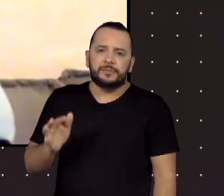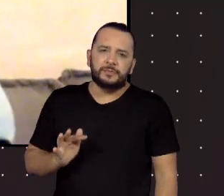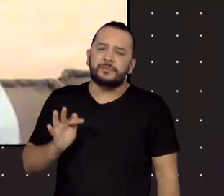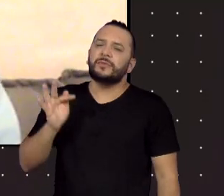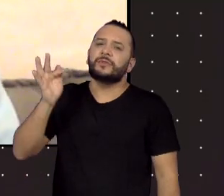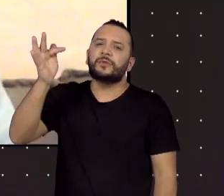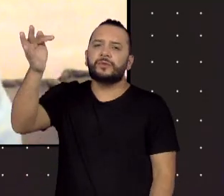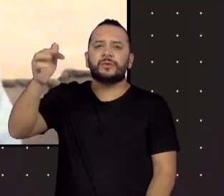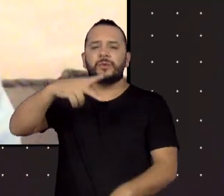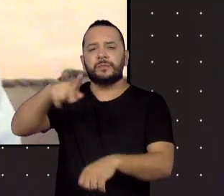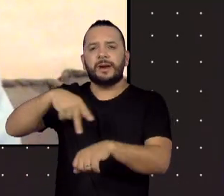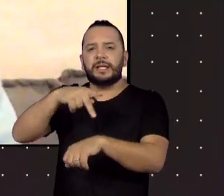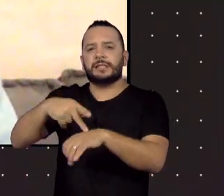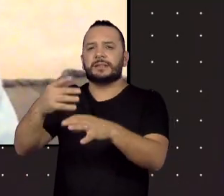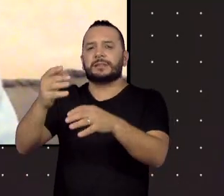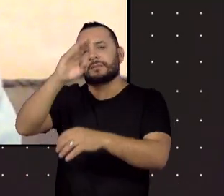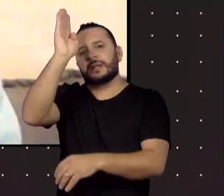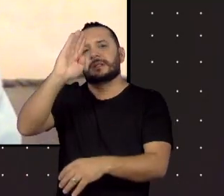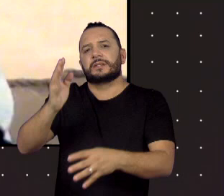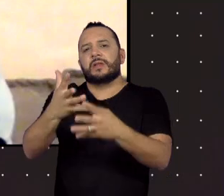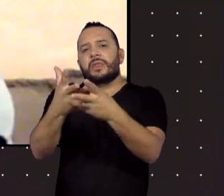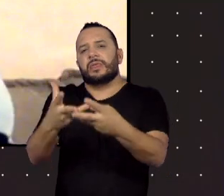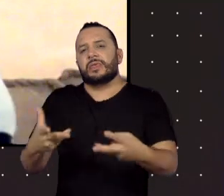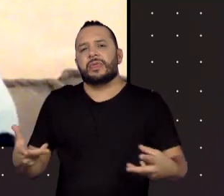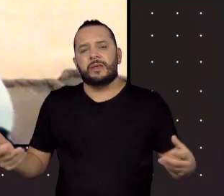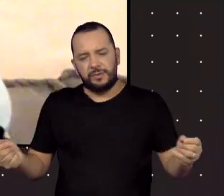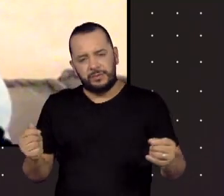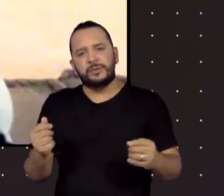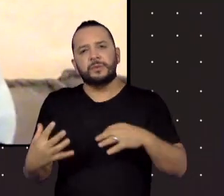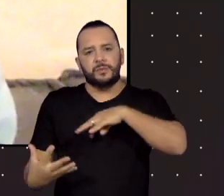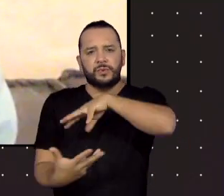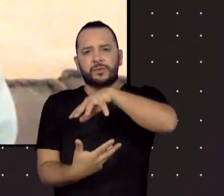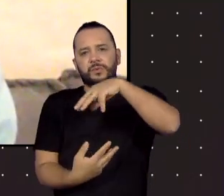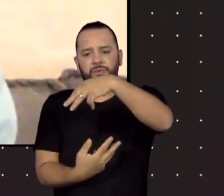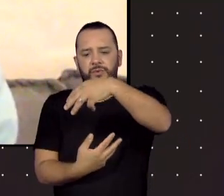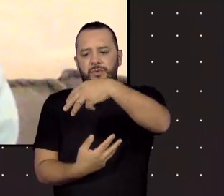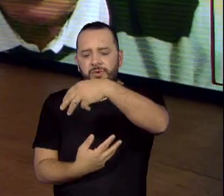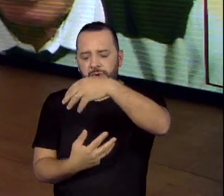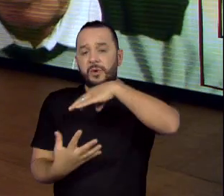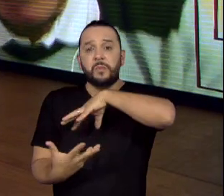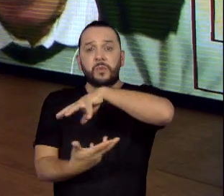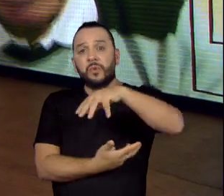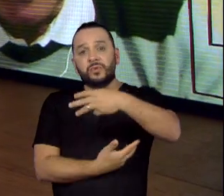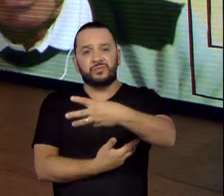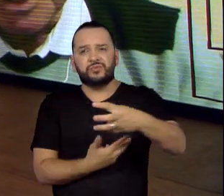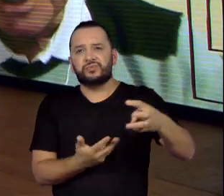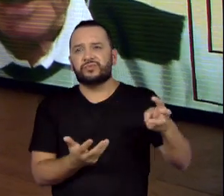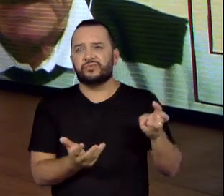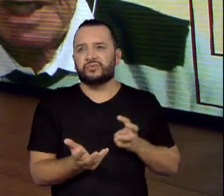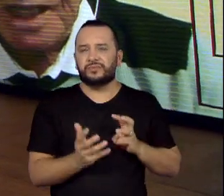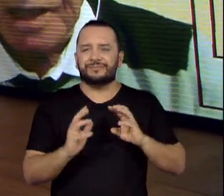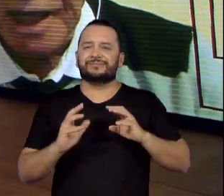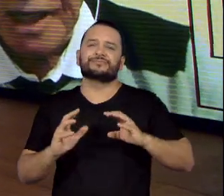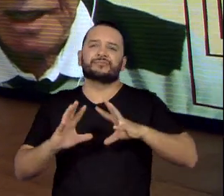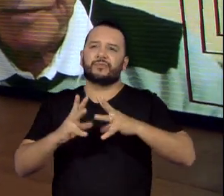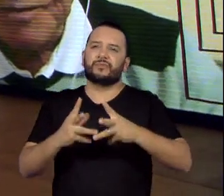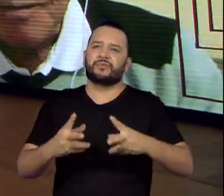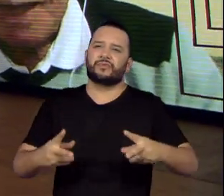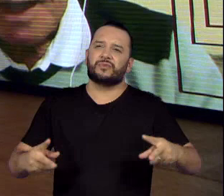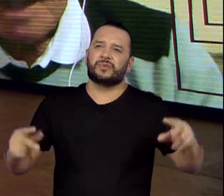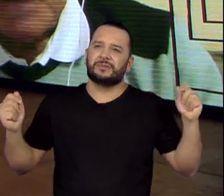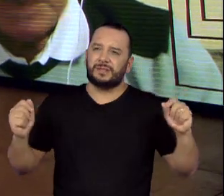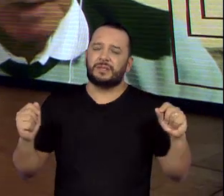regime de dessa terra não vai, nada vai sobrar, é o regime que chegou aqui. O momento que eu decidi escrever dessa